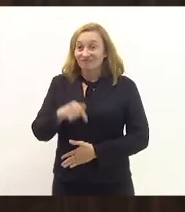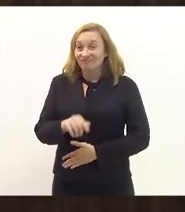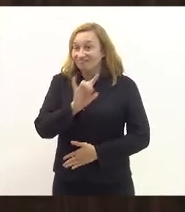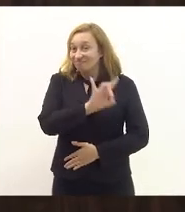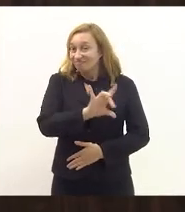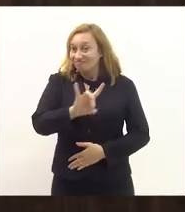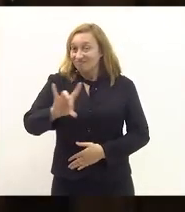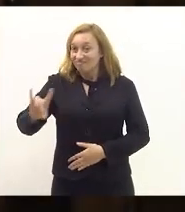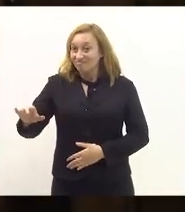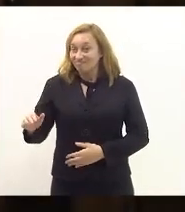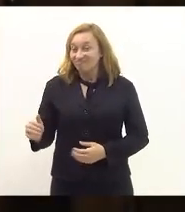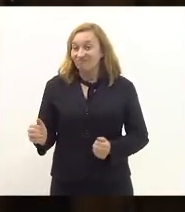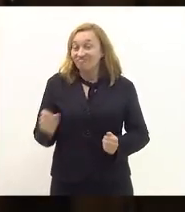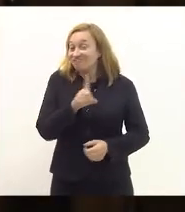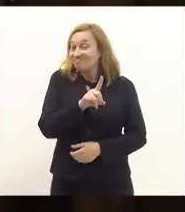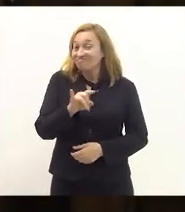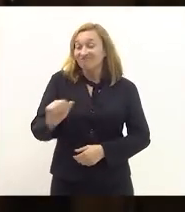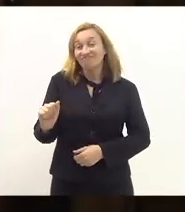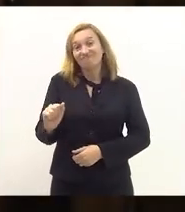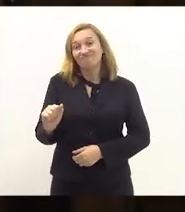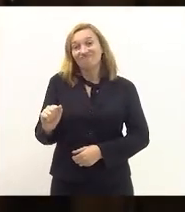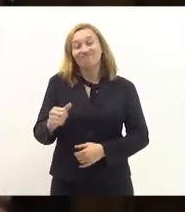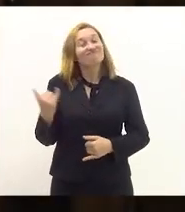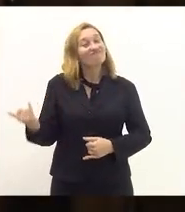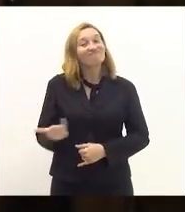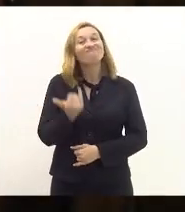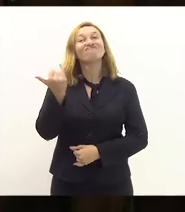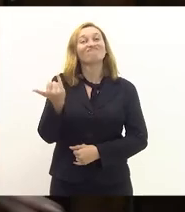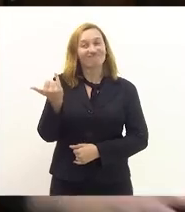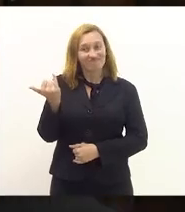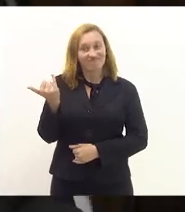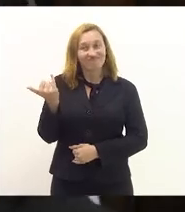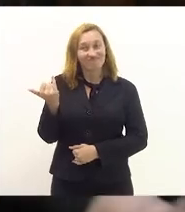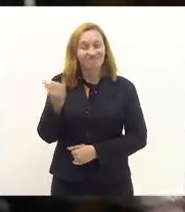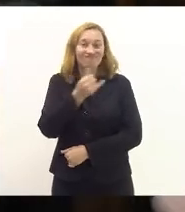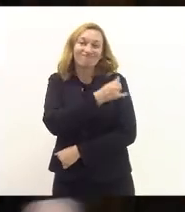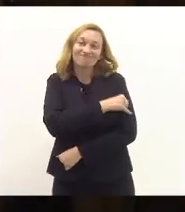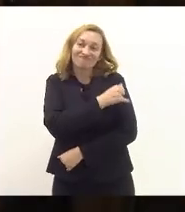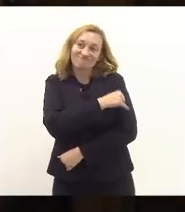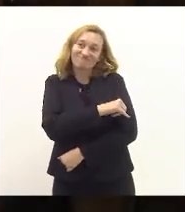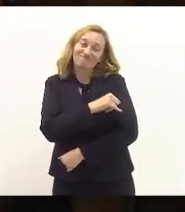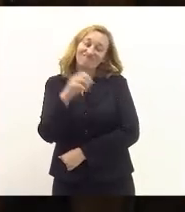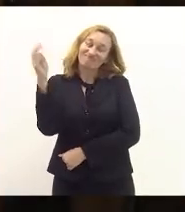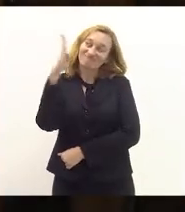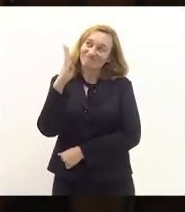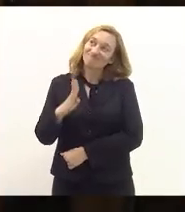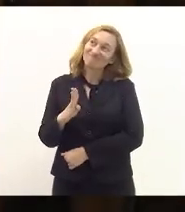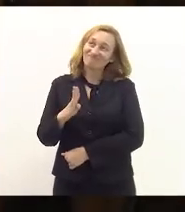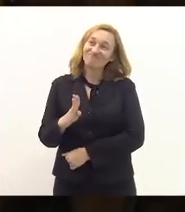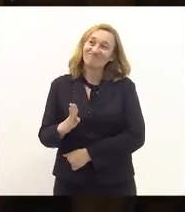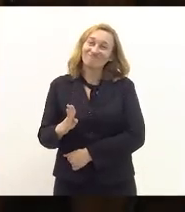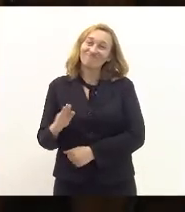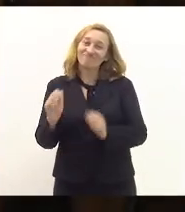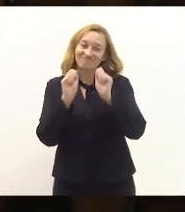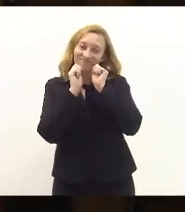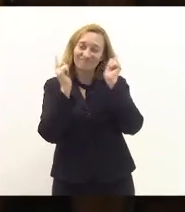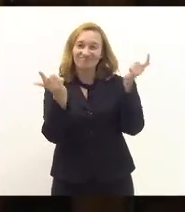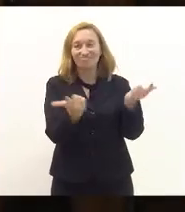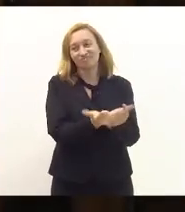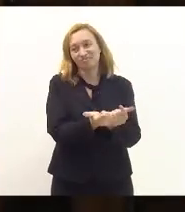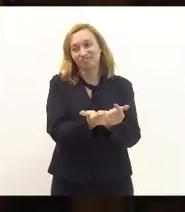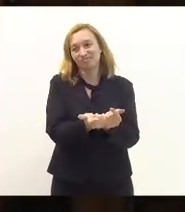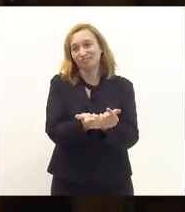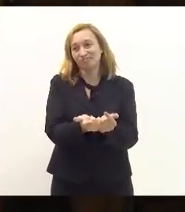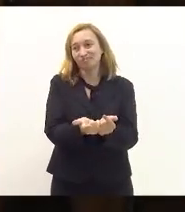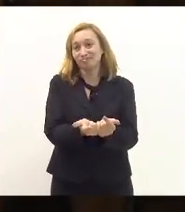um de vocês, nesse dia tão importante para o Rio de Janeiro, para o Brasil, para a Assembleia Legislativa,